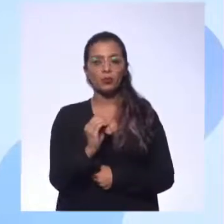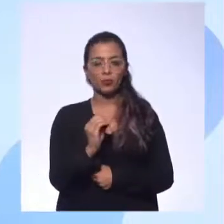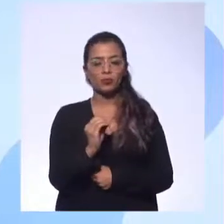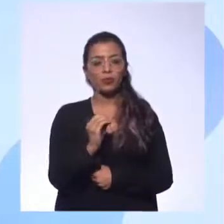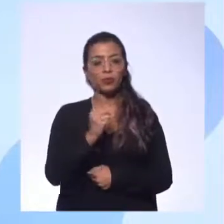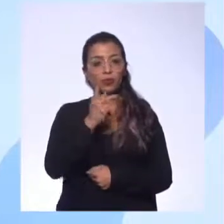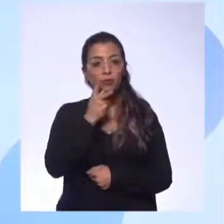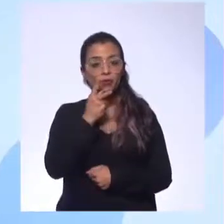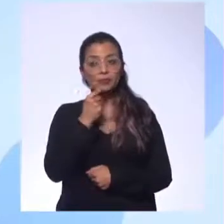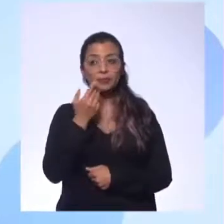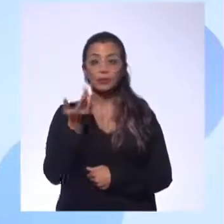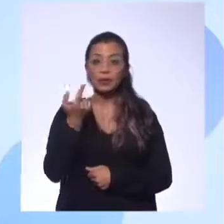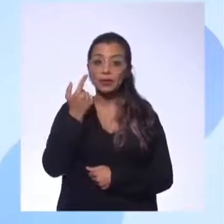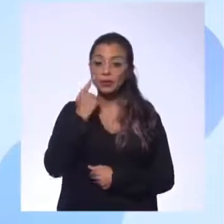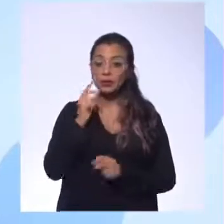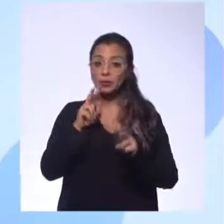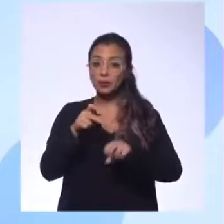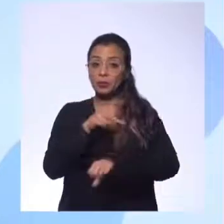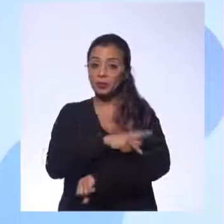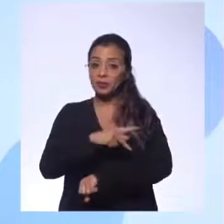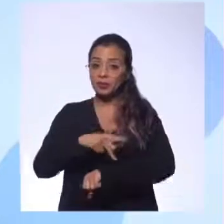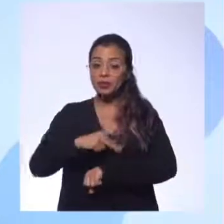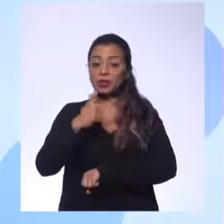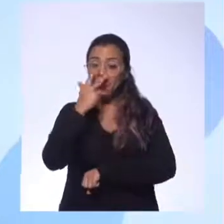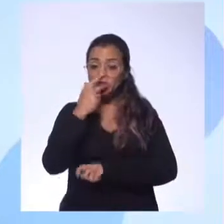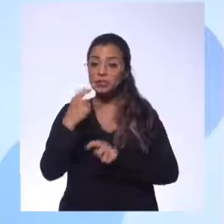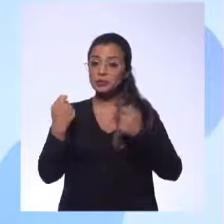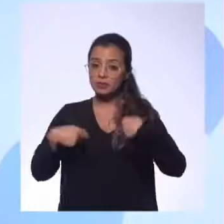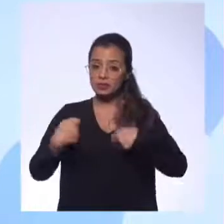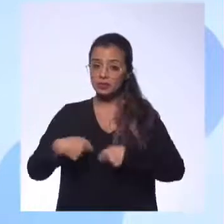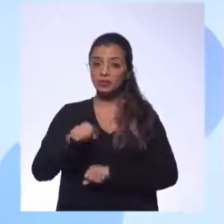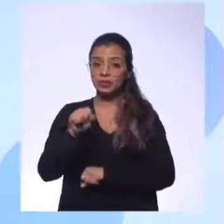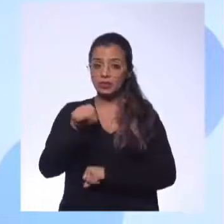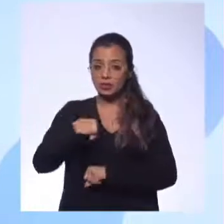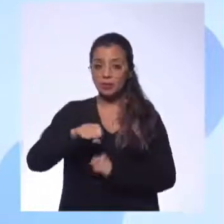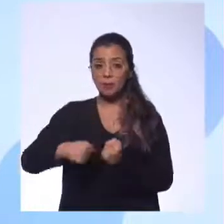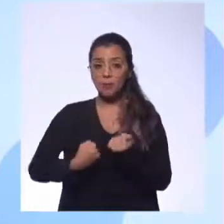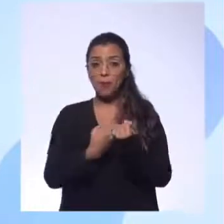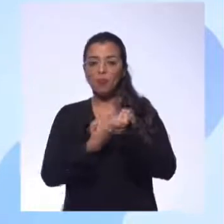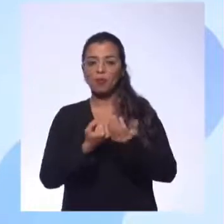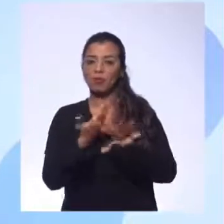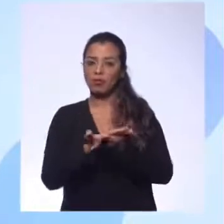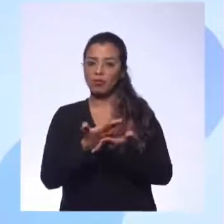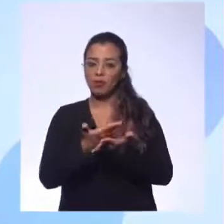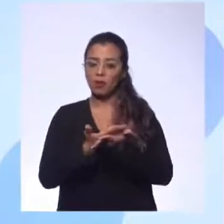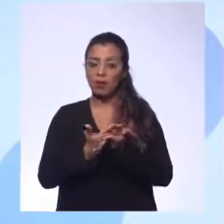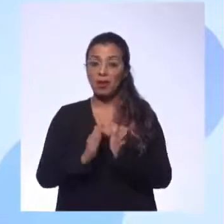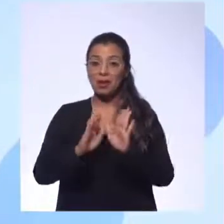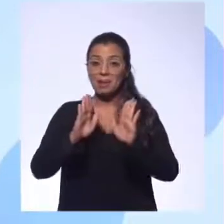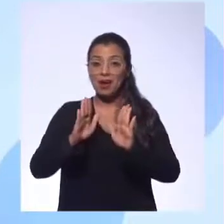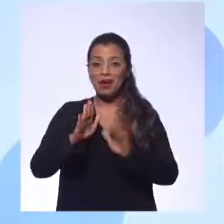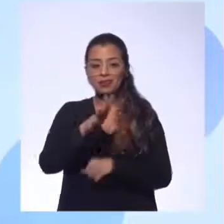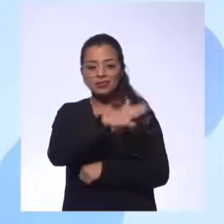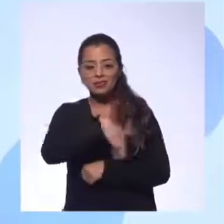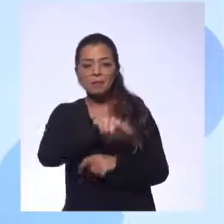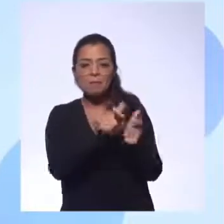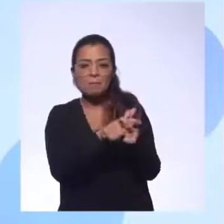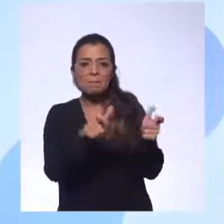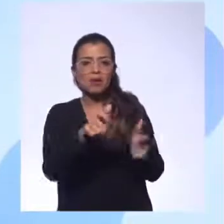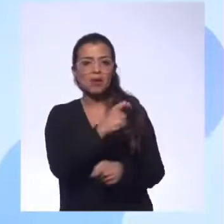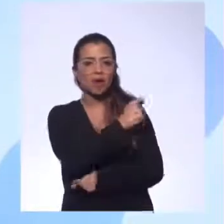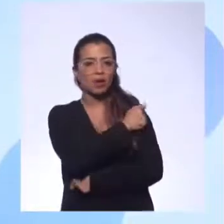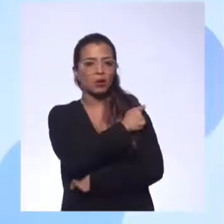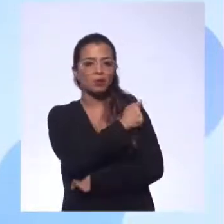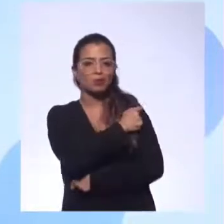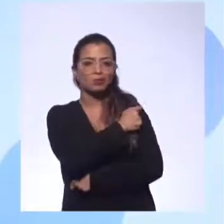seguinte: professor, olha, em questão pedagógica, eu acho muito necessário o uso do celular como apoio às aulas, mas em relação aos alunos, com